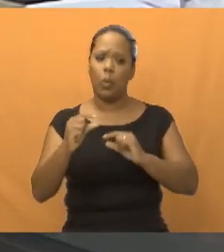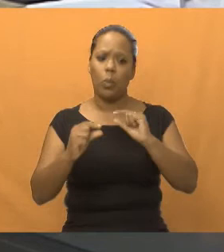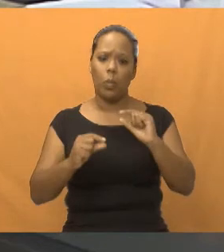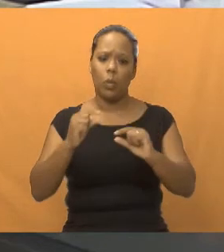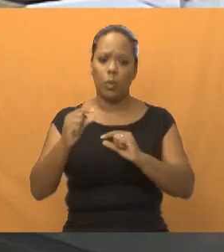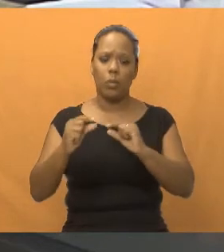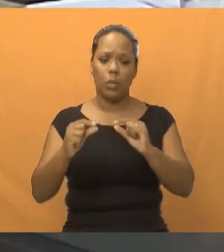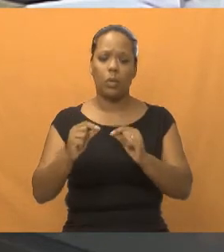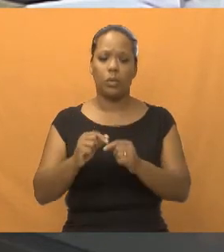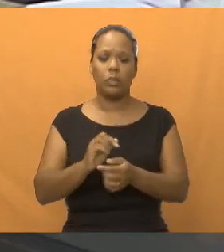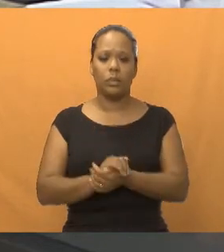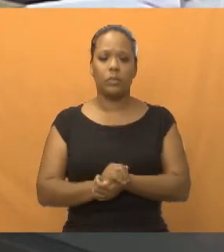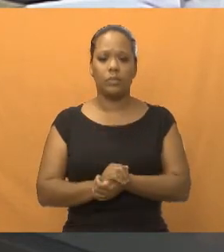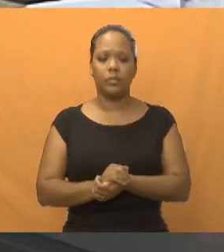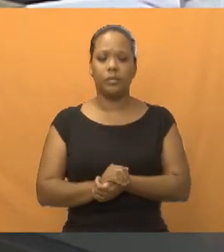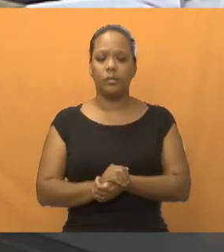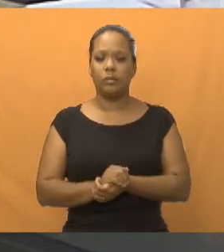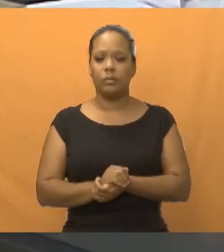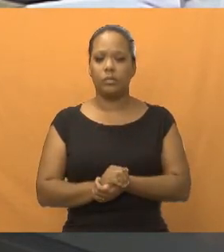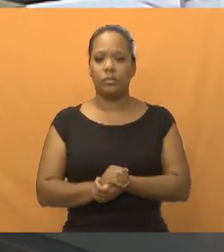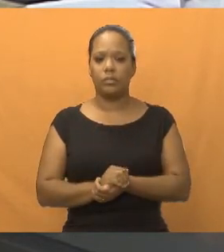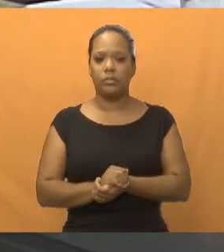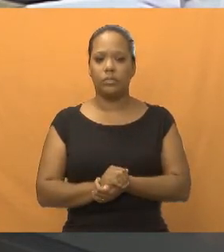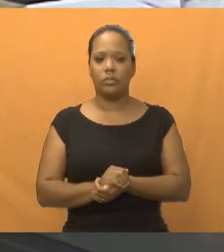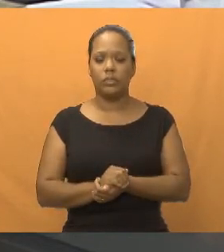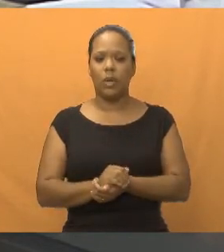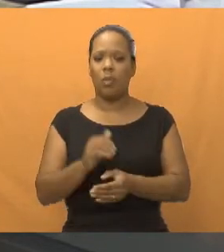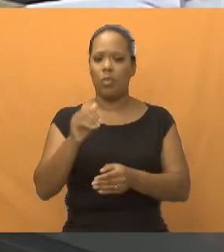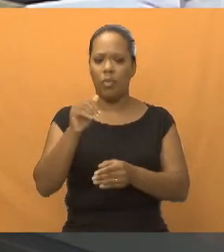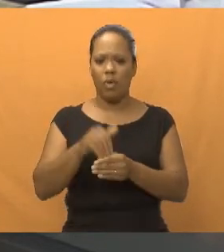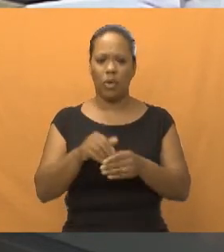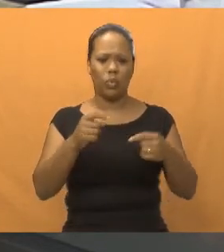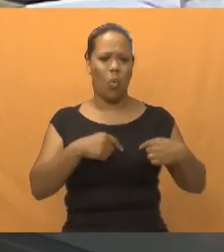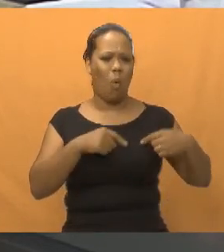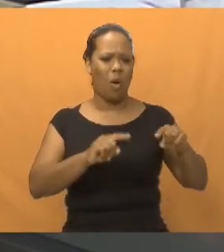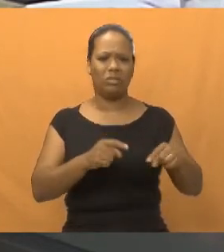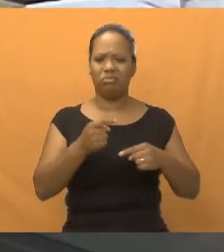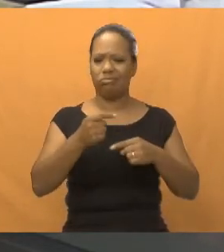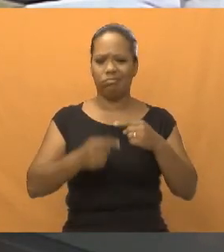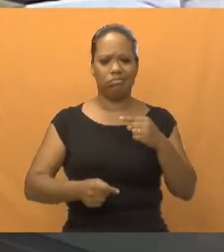SAI. Eu quero aqui encaminhar o meu voto contrário.